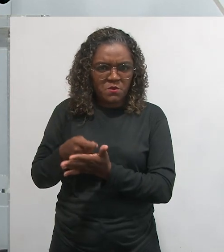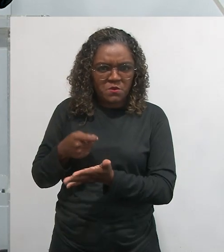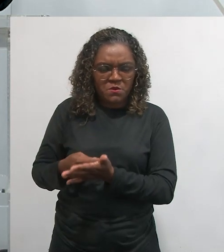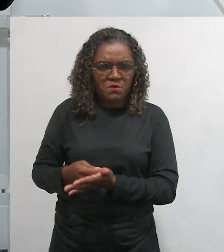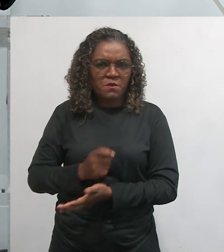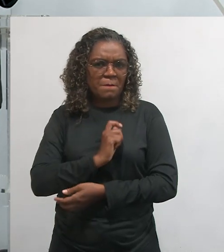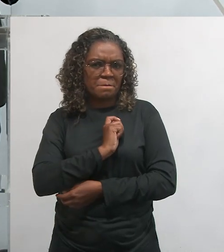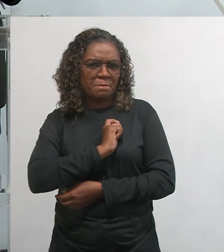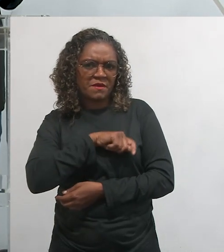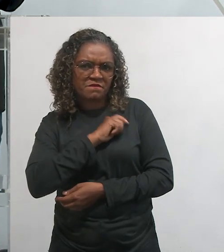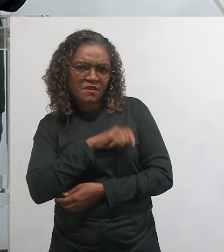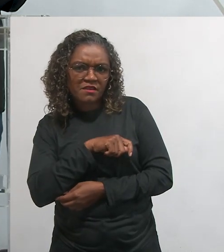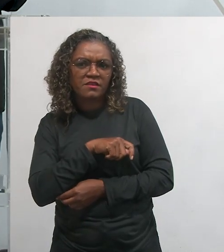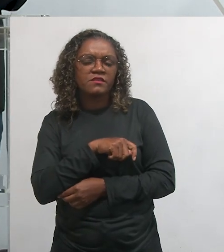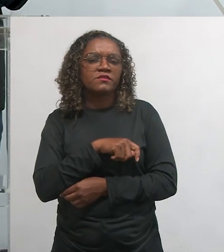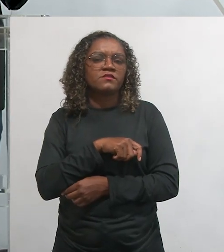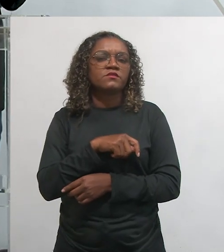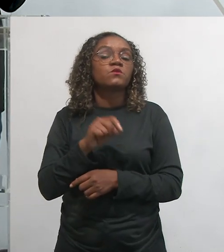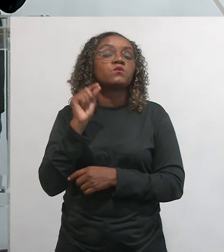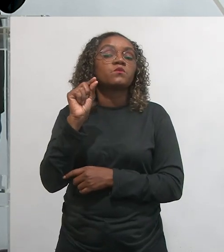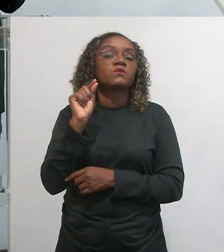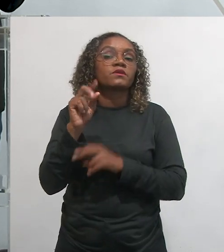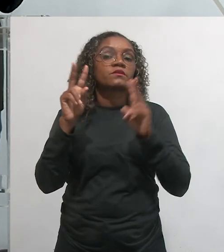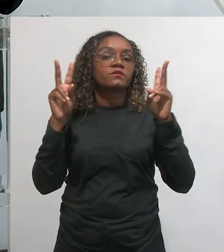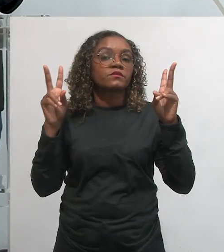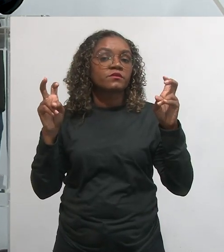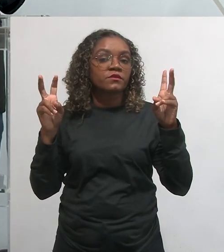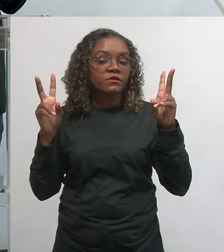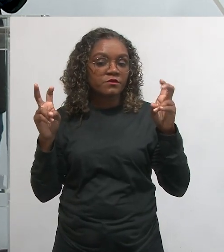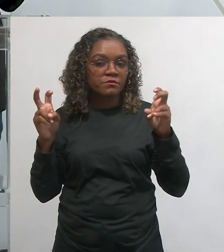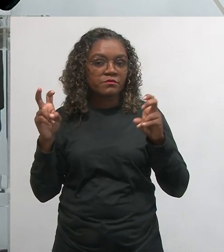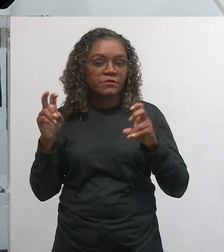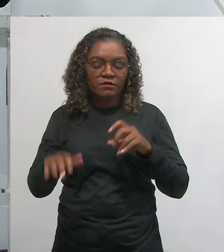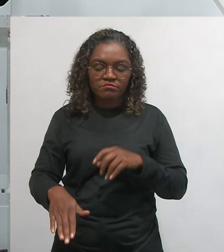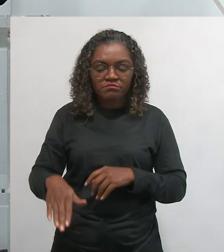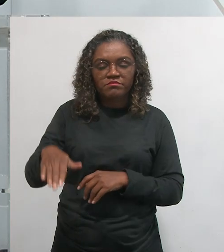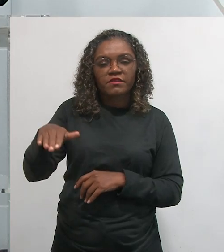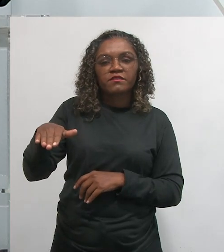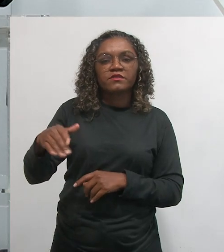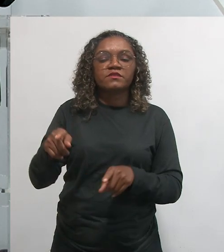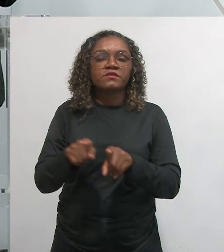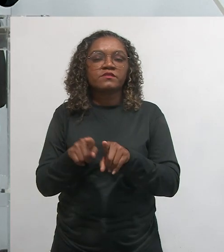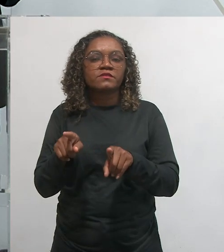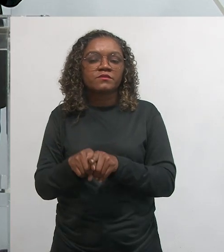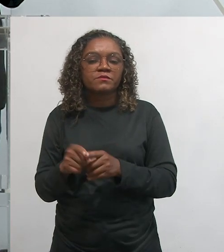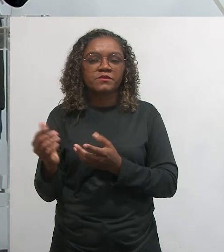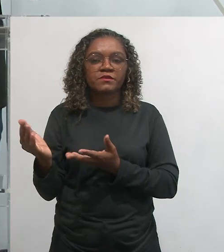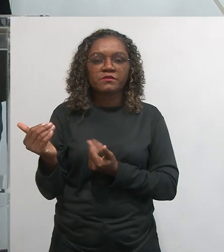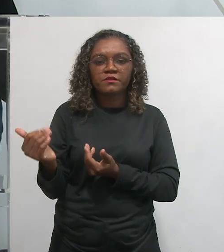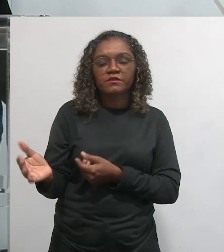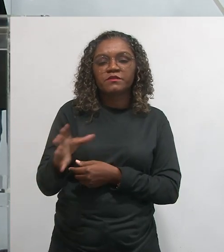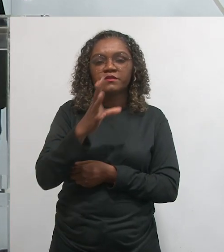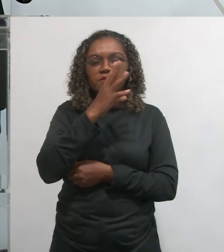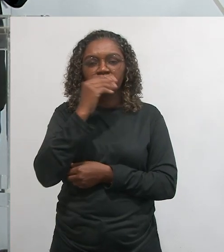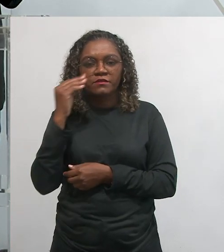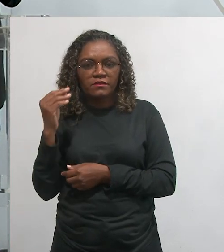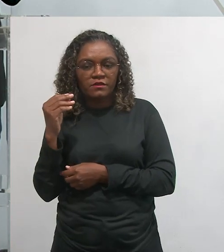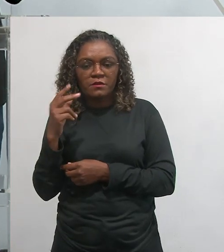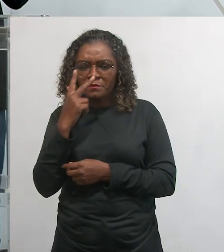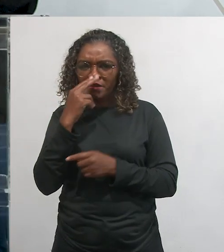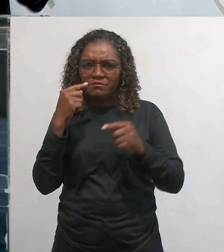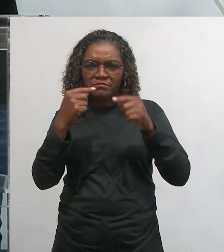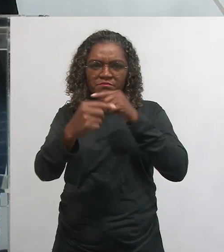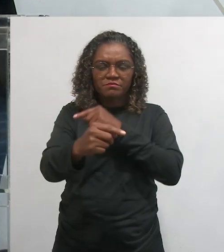muito perversos, muito pervertidos, e isso incute, sobretudo na infância e na adolescência,